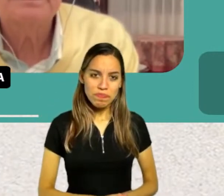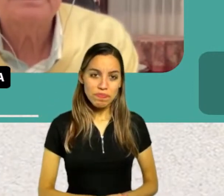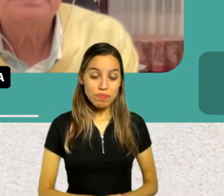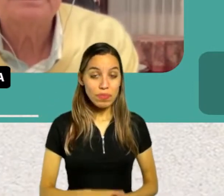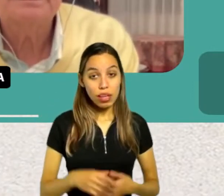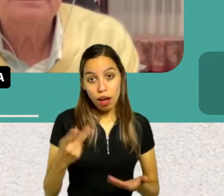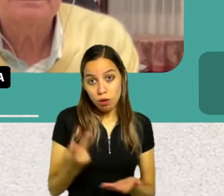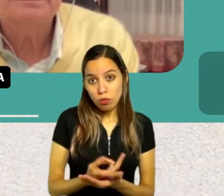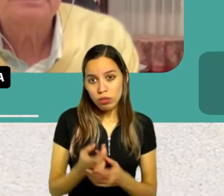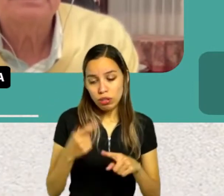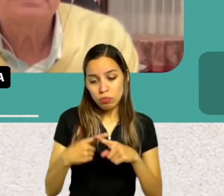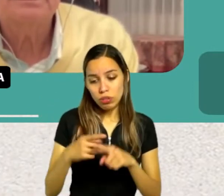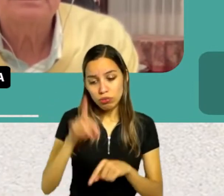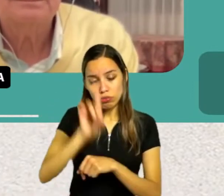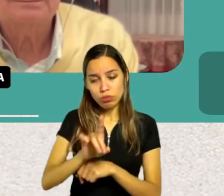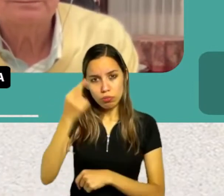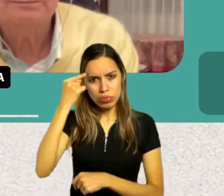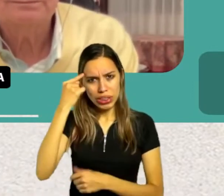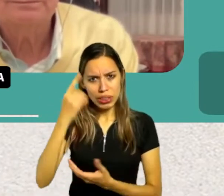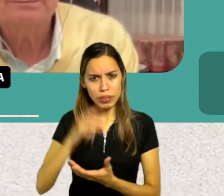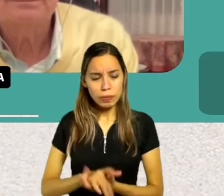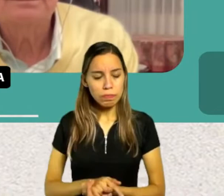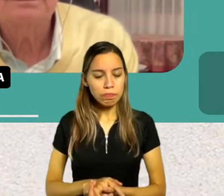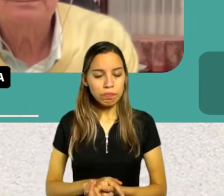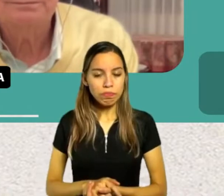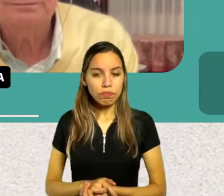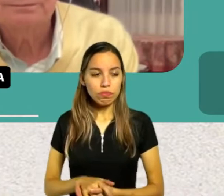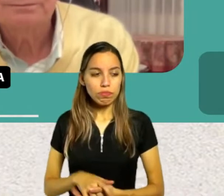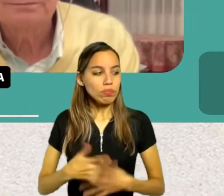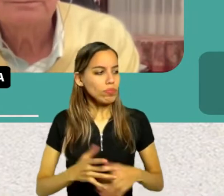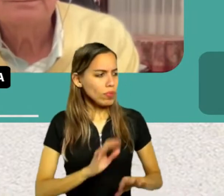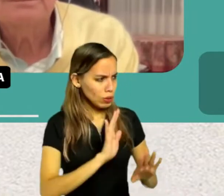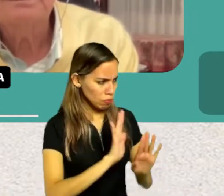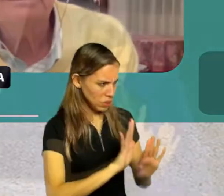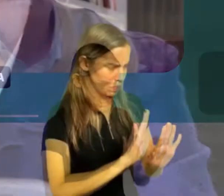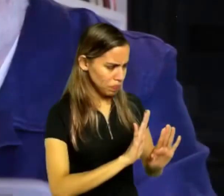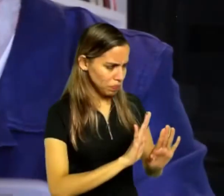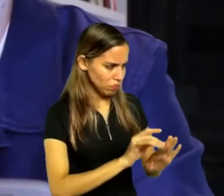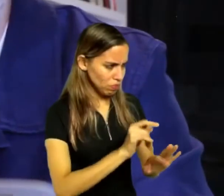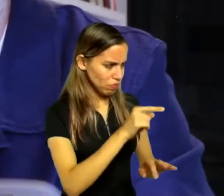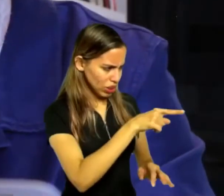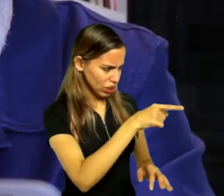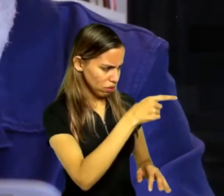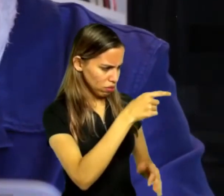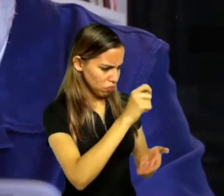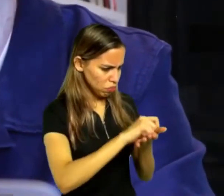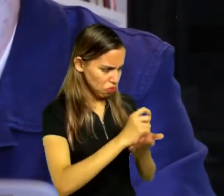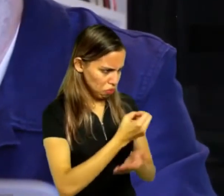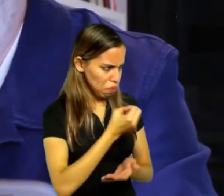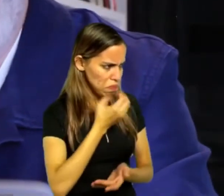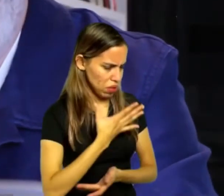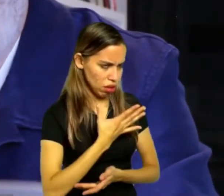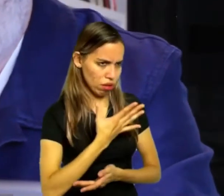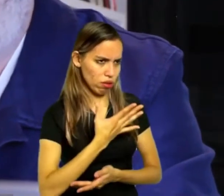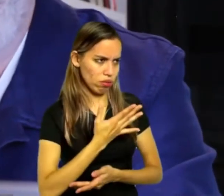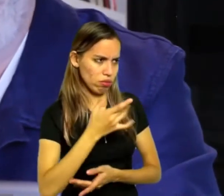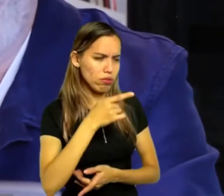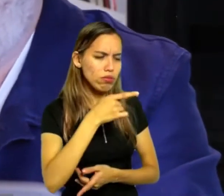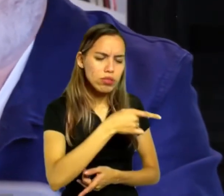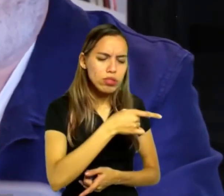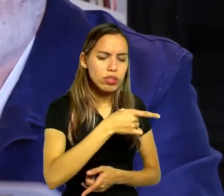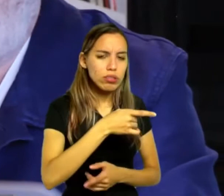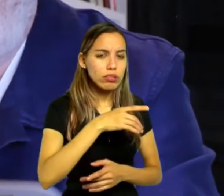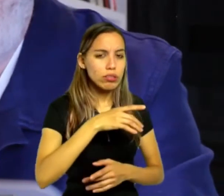você escreve muito bem, Drauzio. Se você não sabe, eu acho que a sua modéstia lhe